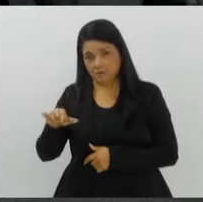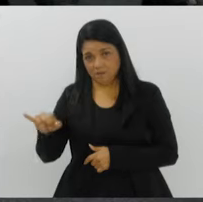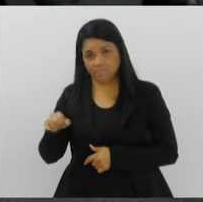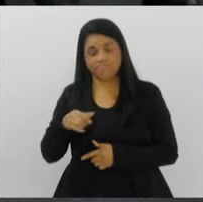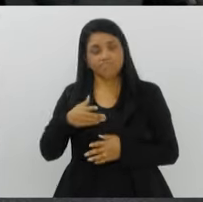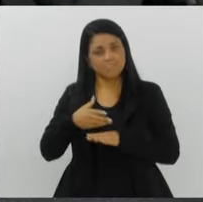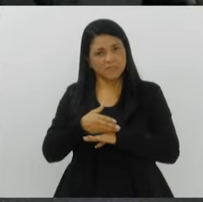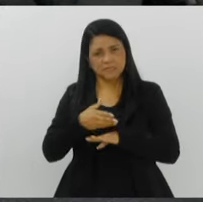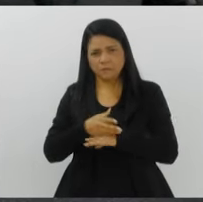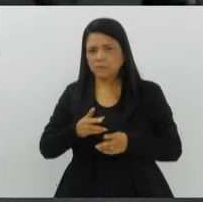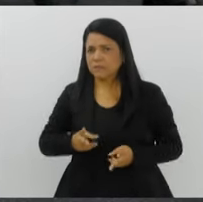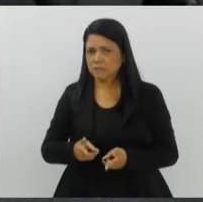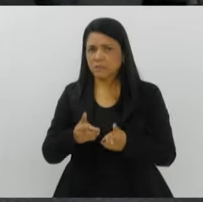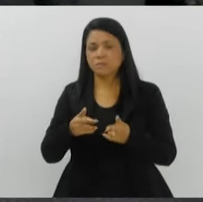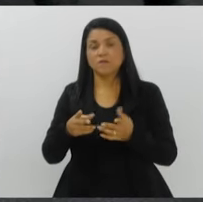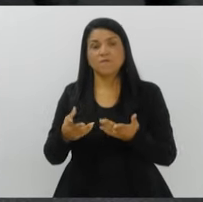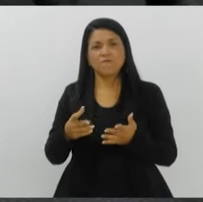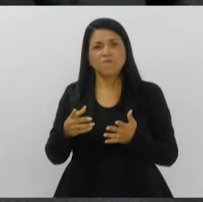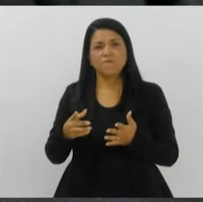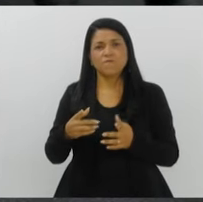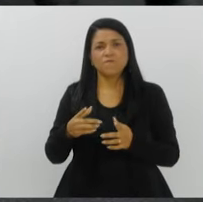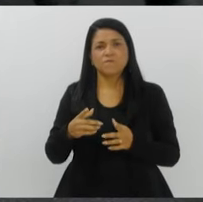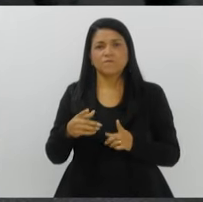vítimas de agressões,